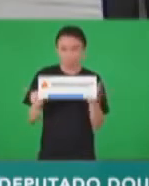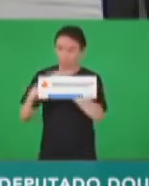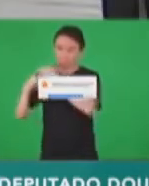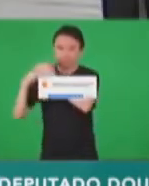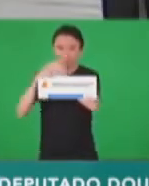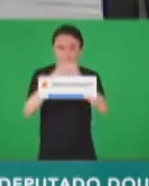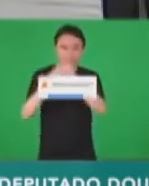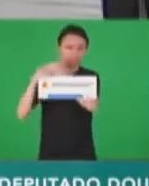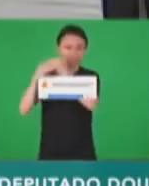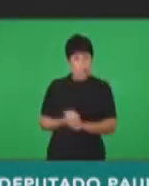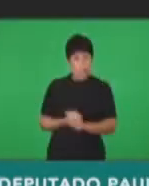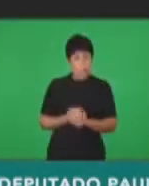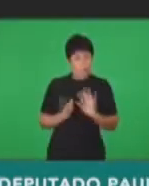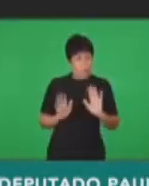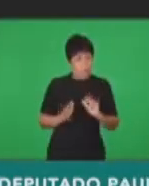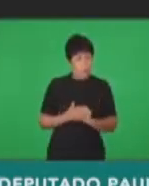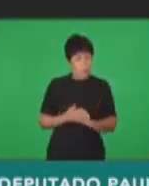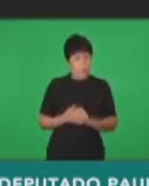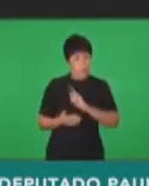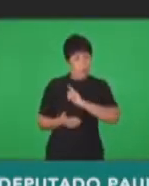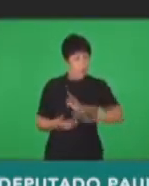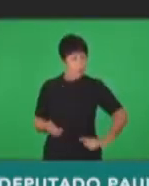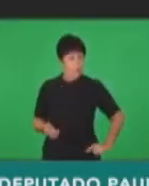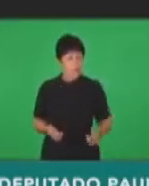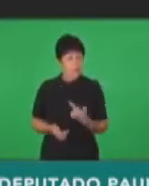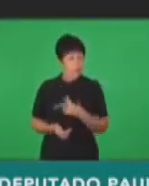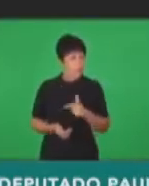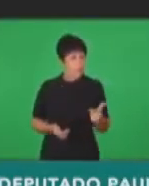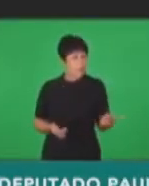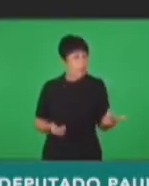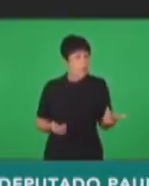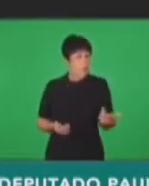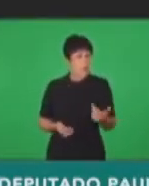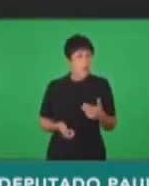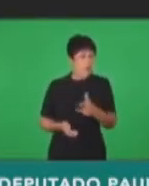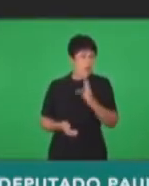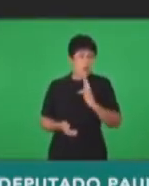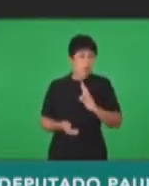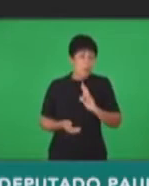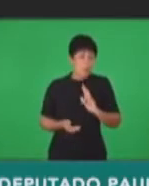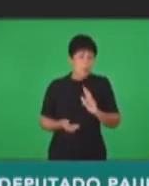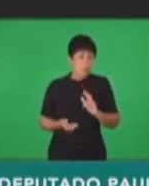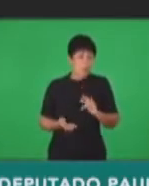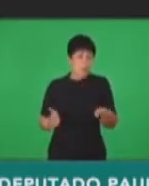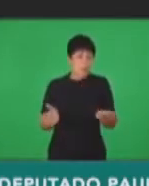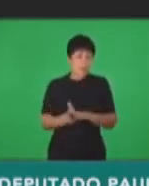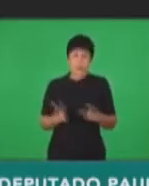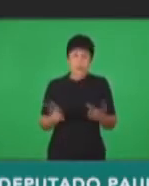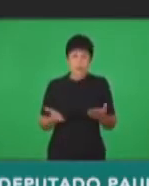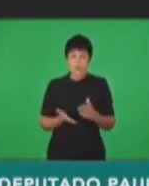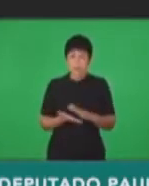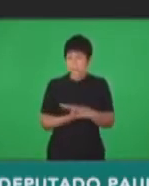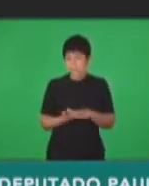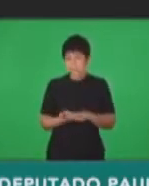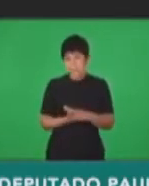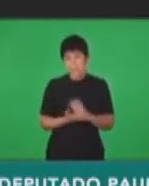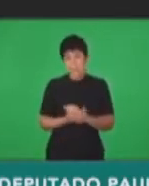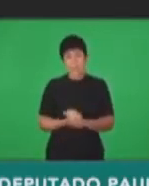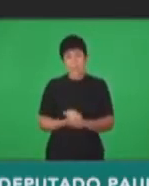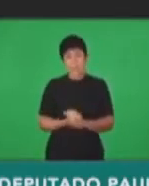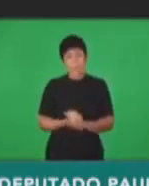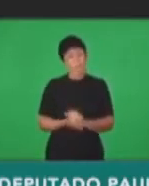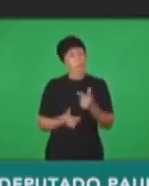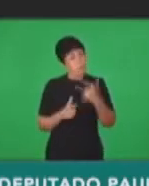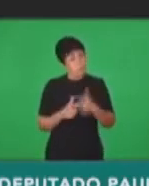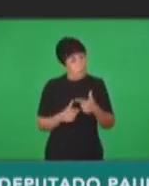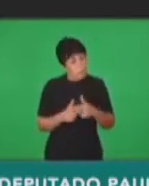não conseguimos visualizar nesse projeto. O deputado Paulo Fiorillo falou das emendas ao projeto e da preocupação com a crise hídrica,